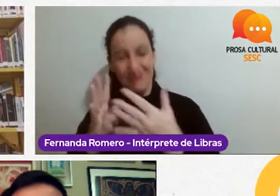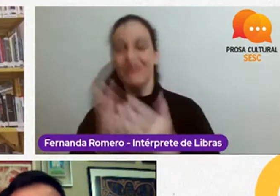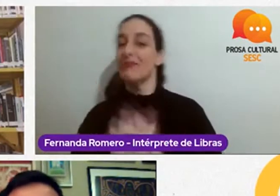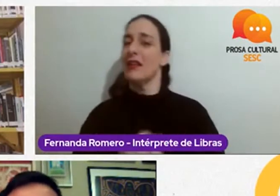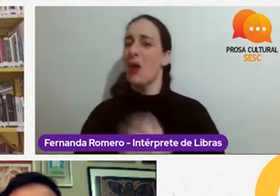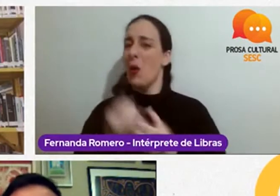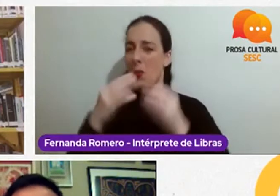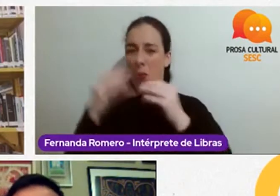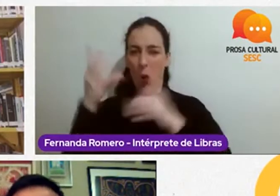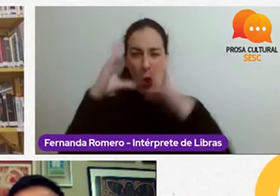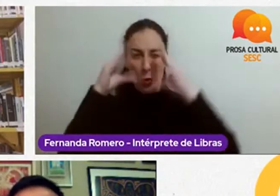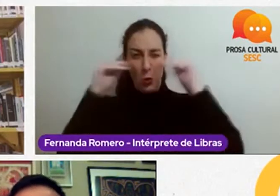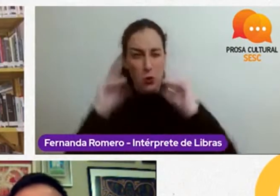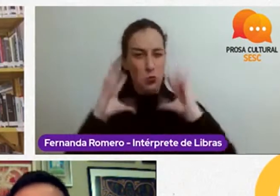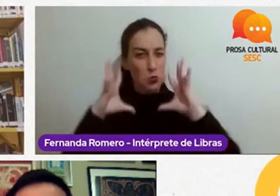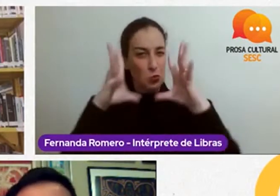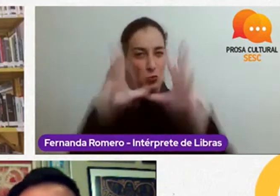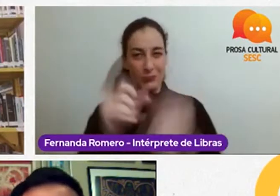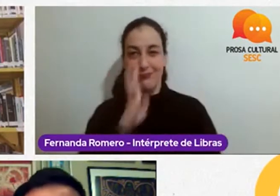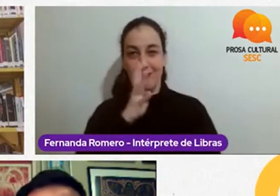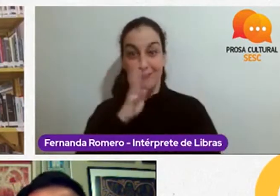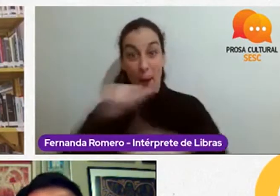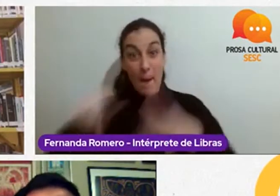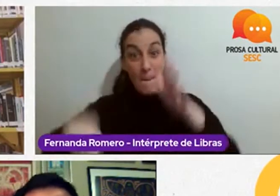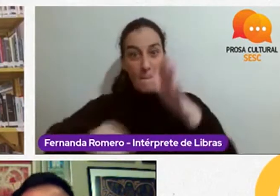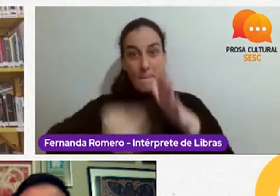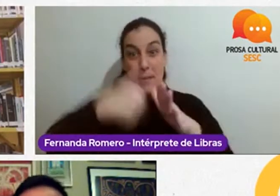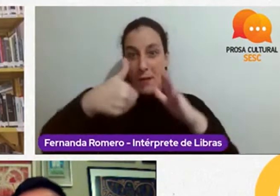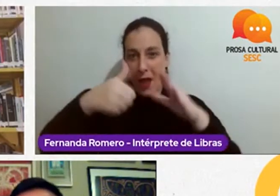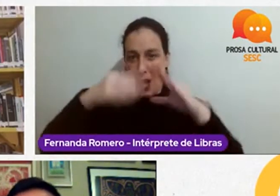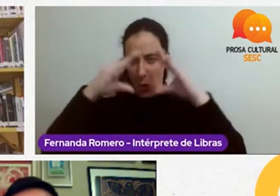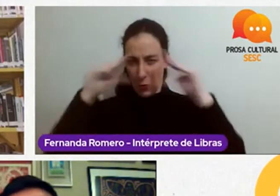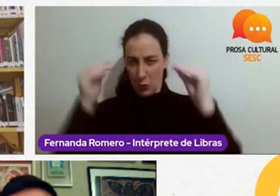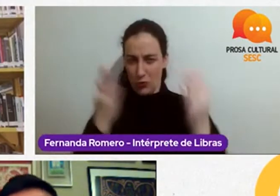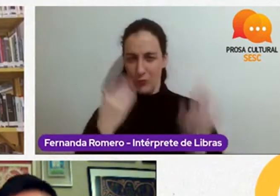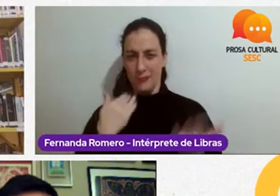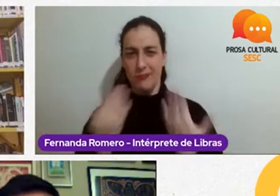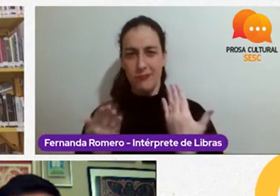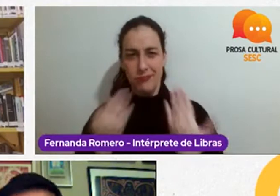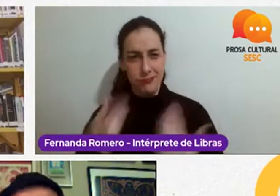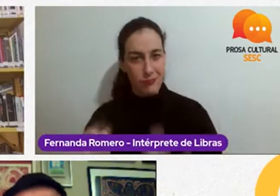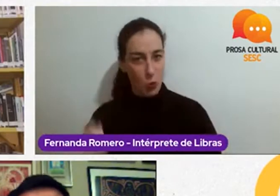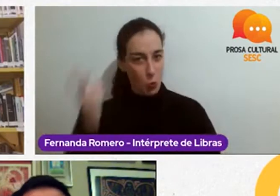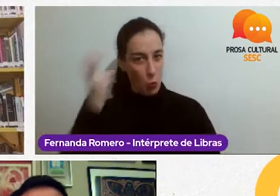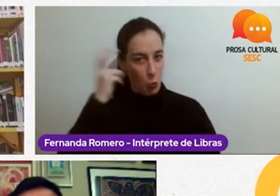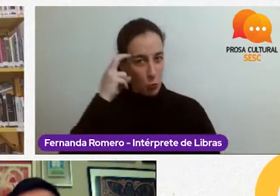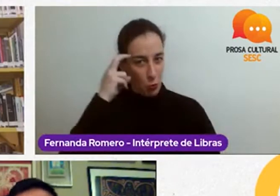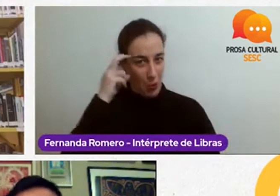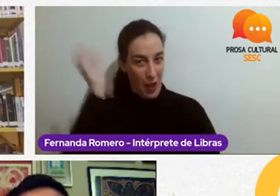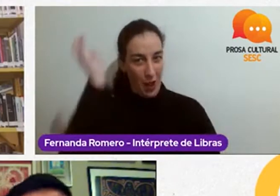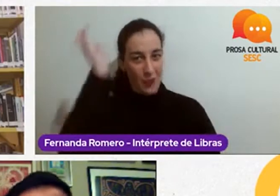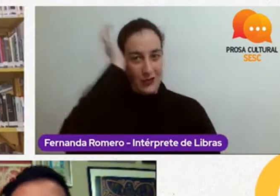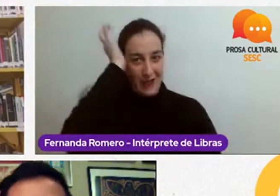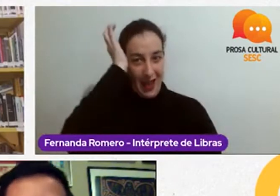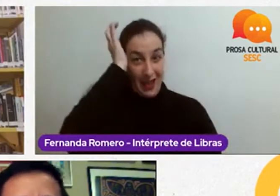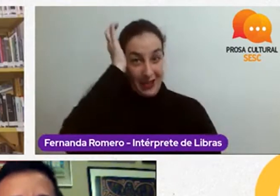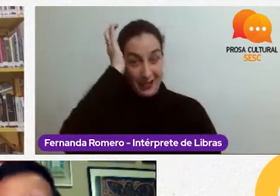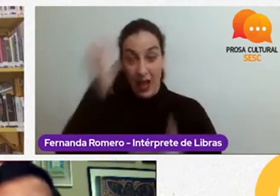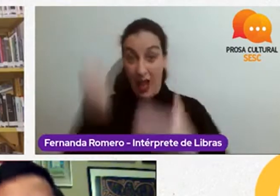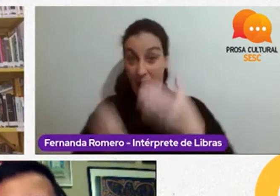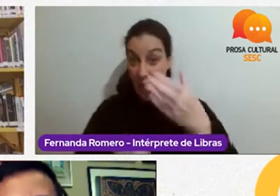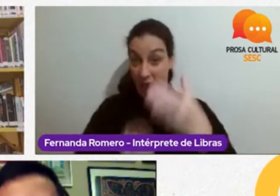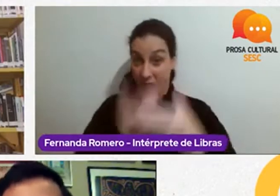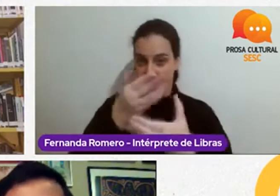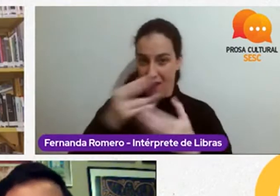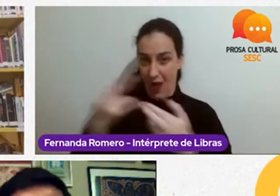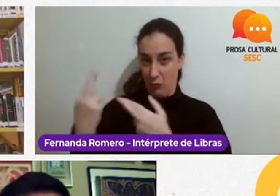estão presentes, então, conosco nessa primeira noite da Prosa Cultural SESC, esse evento, então, capitaneado aqui por Santa Cruz, pela